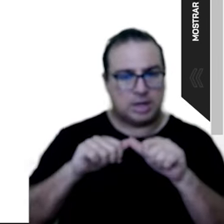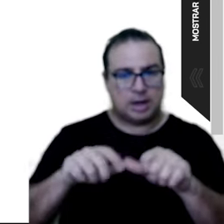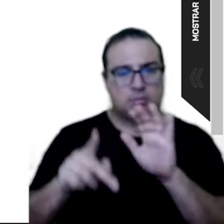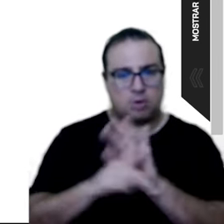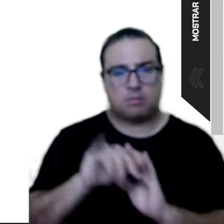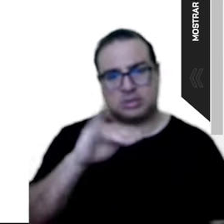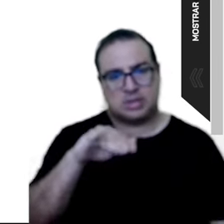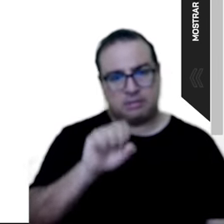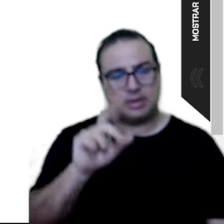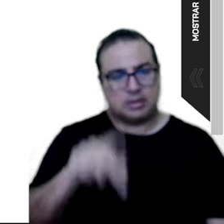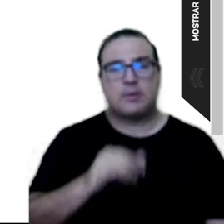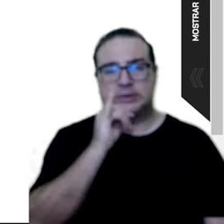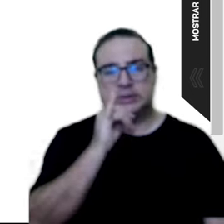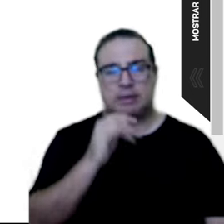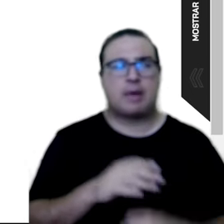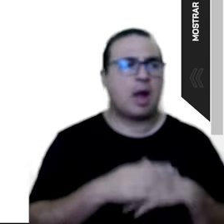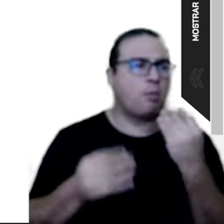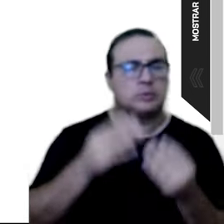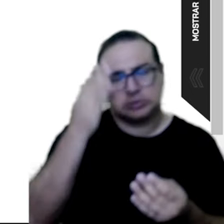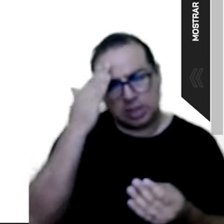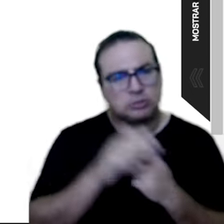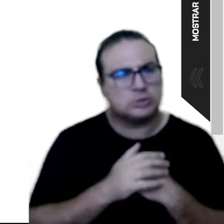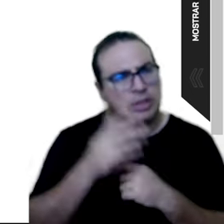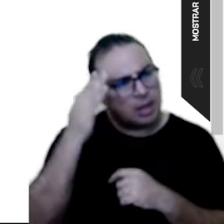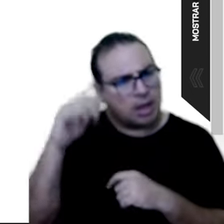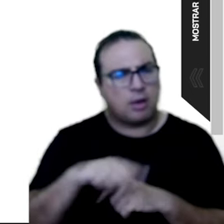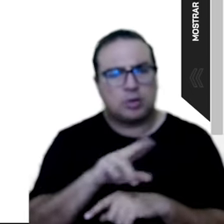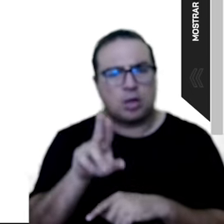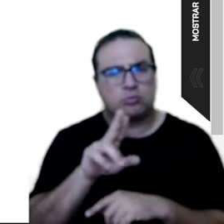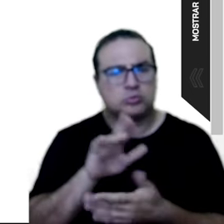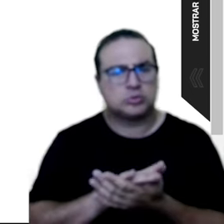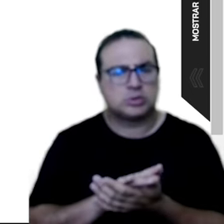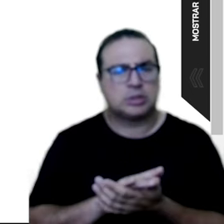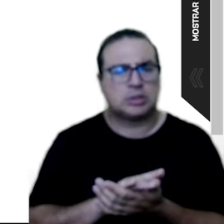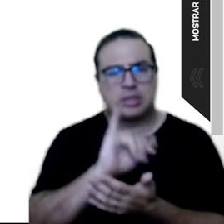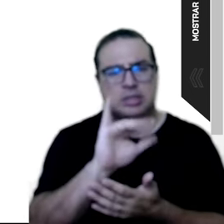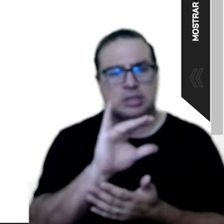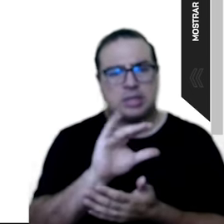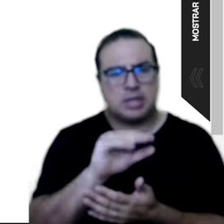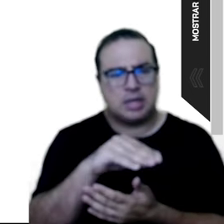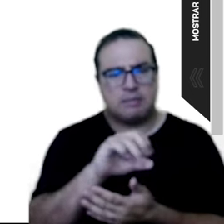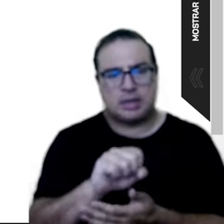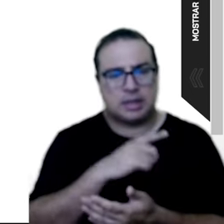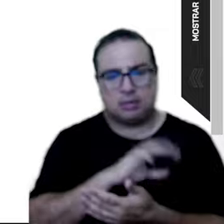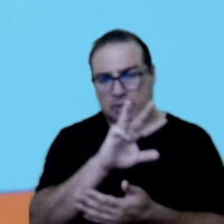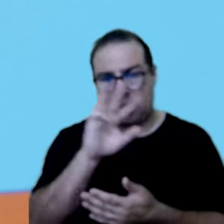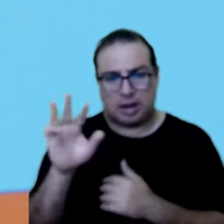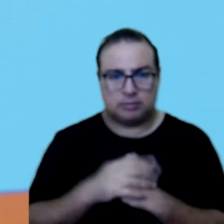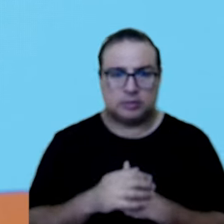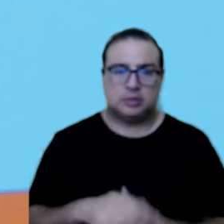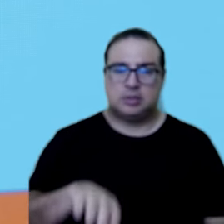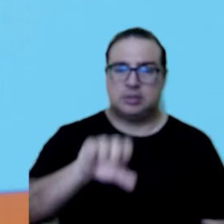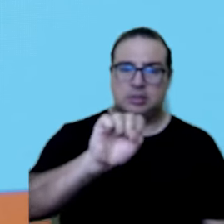do ICMS tá é um exemplo ah como eu sei como eu consigo saber se é ou não contribuinte tem o o site né do